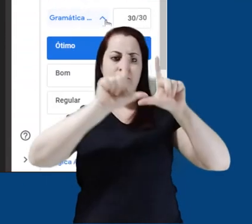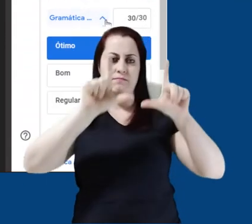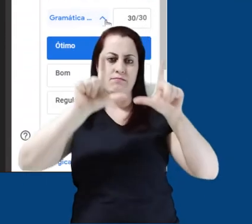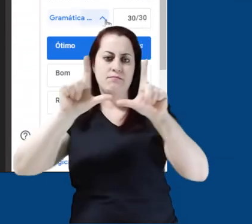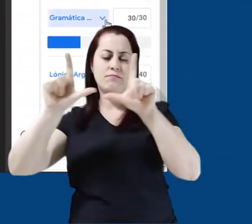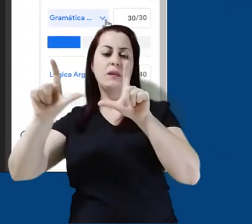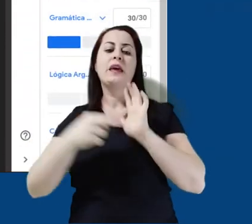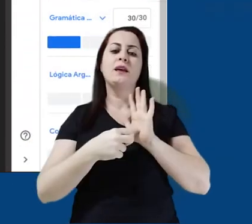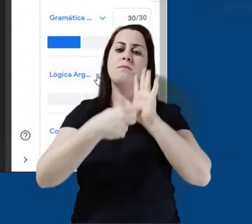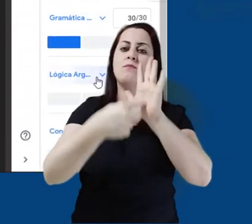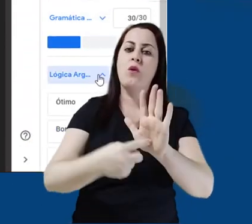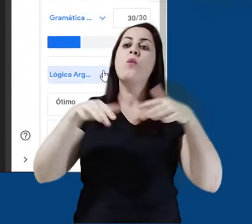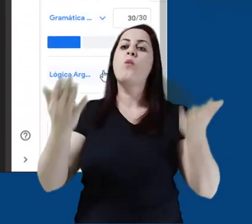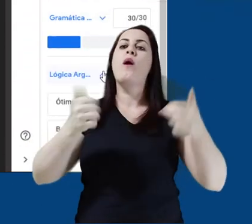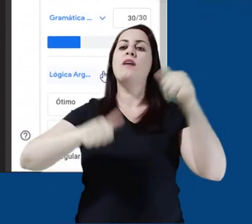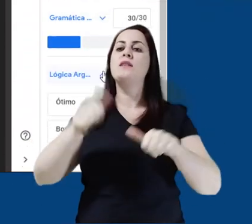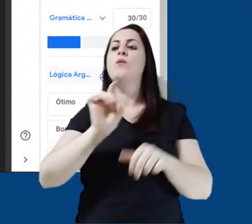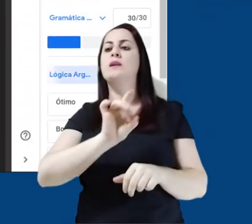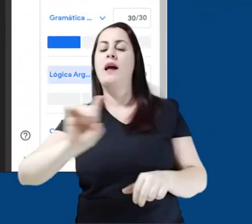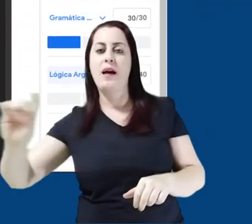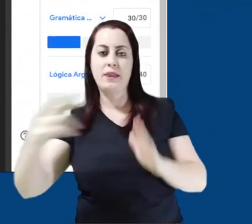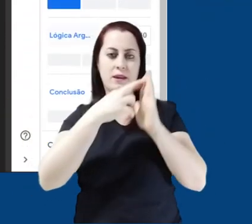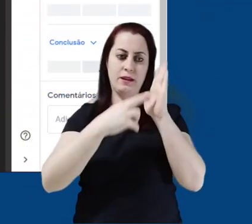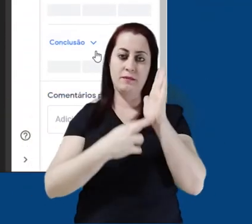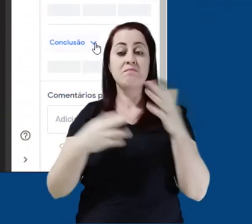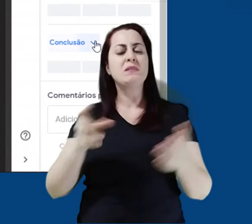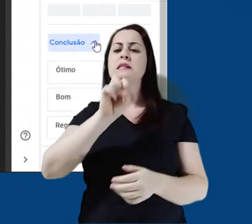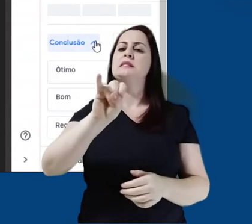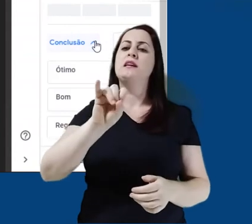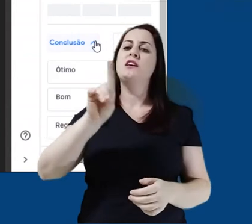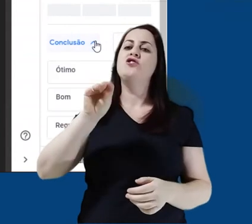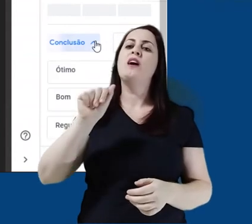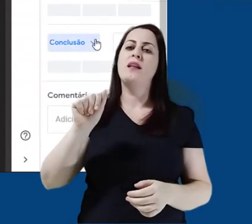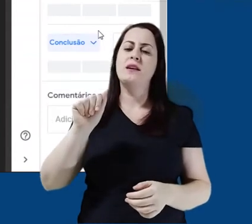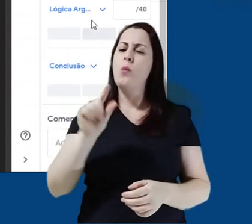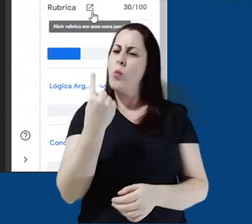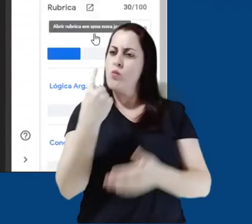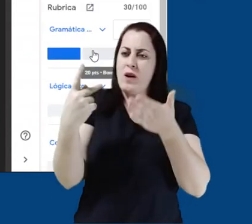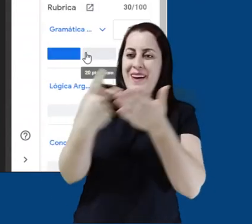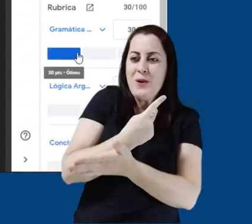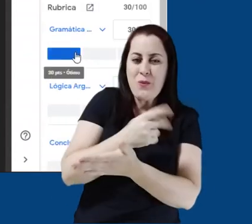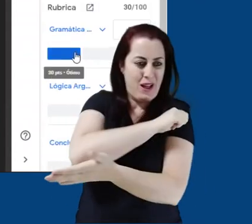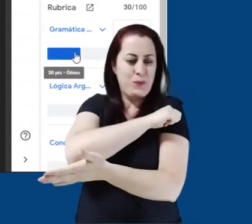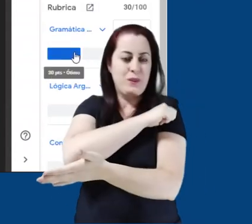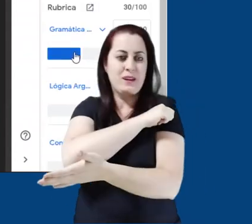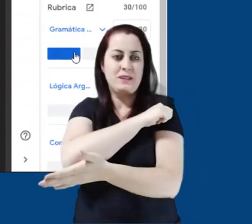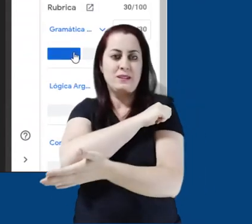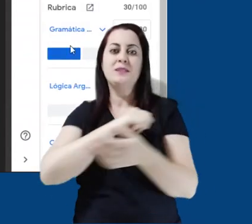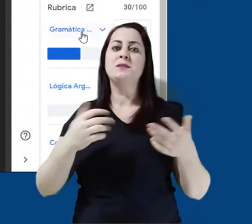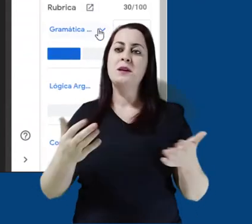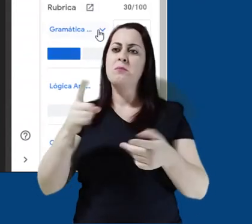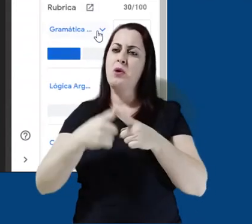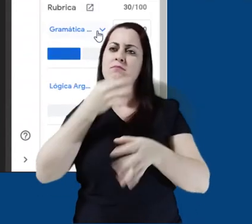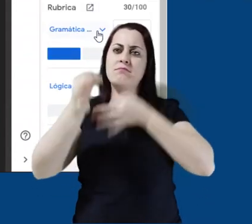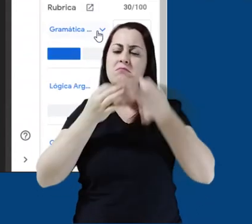e podemos clicar nos quadrados que dizem respeito aos níveis de desempenho de cada critério Digamos que a Diana minha aluna tenha cometido apenas um erro